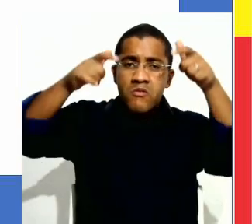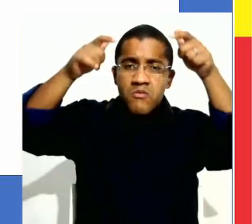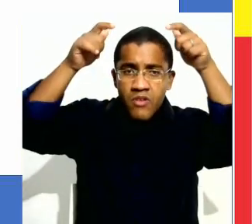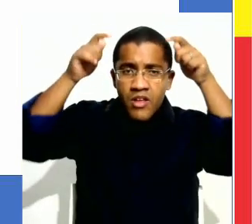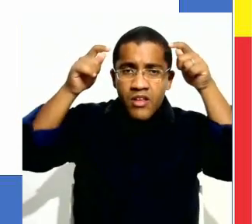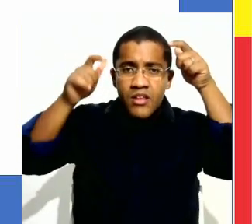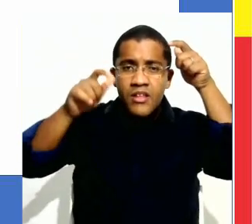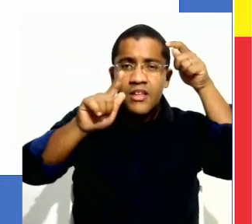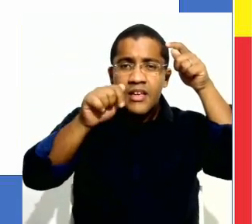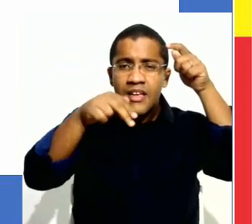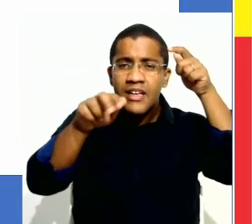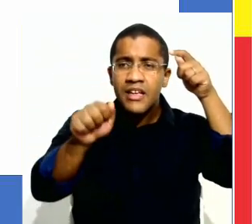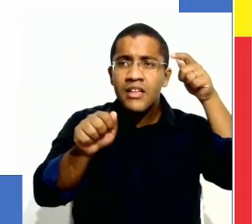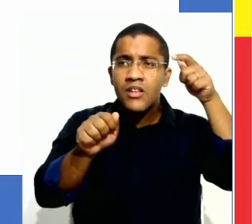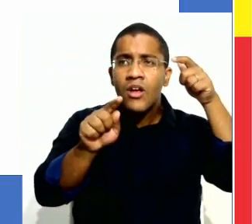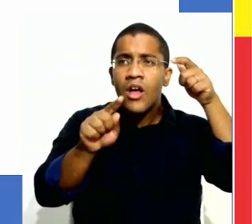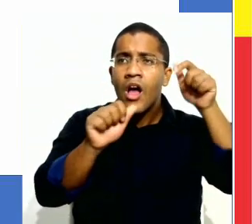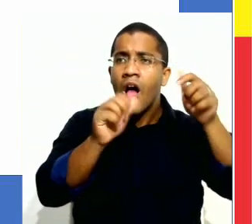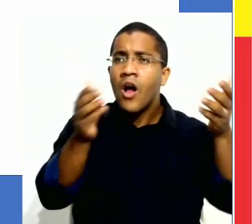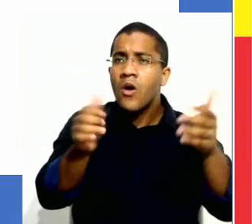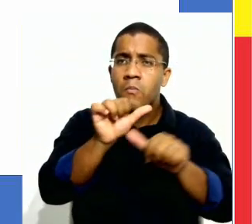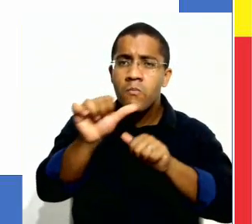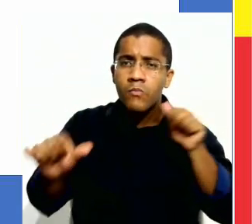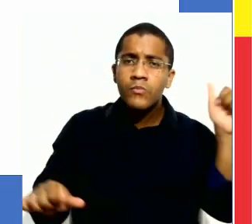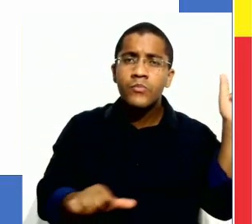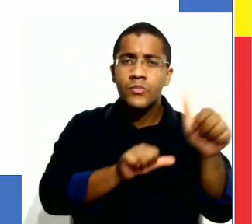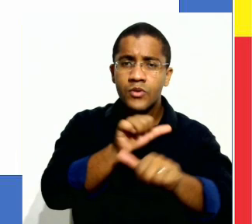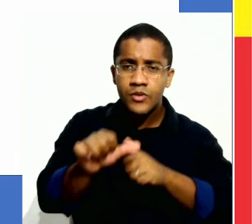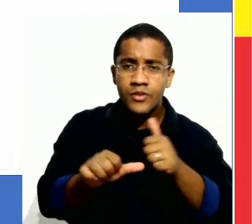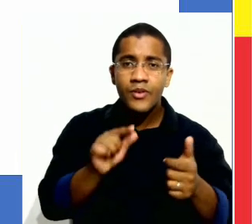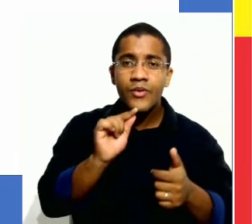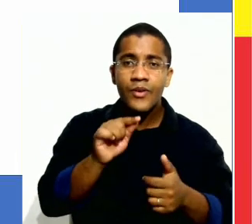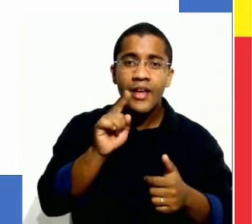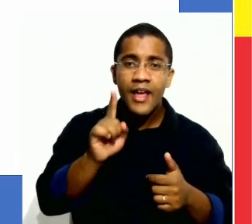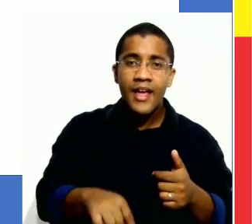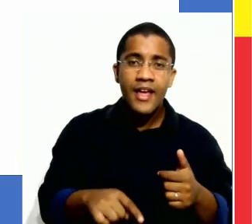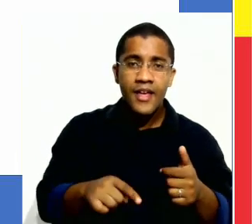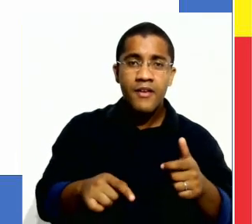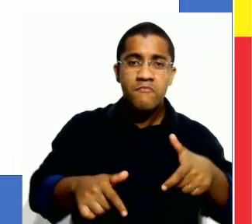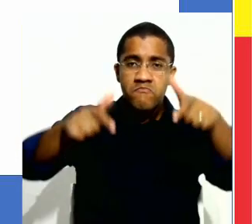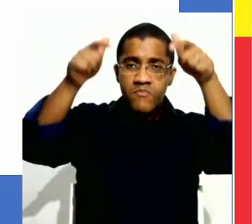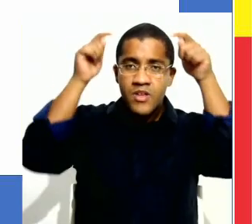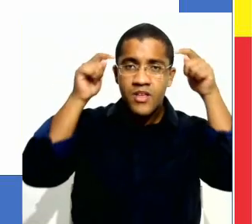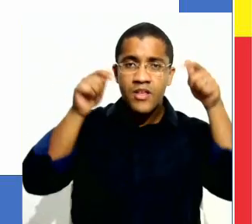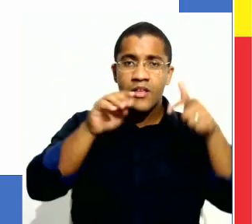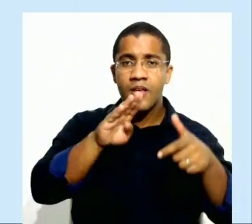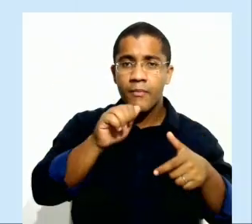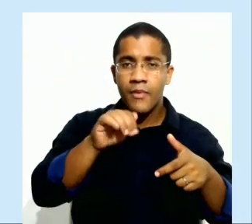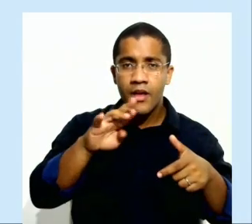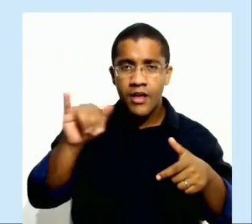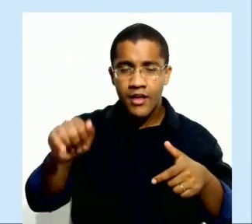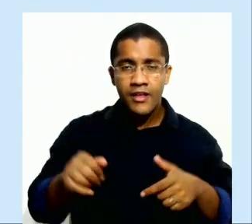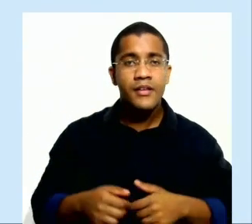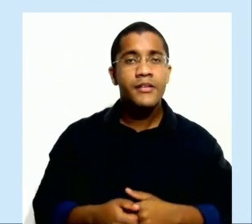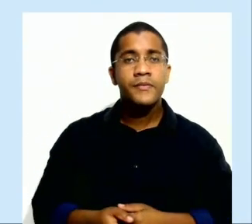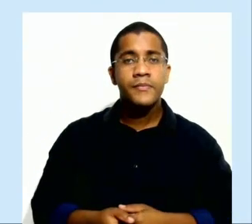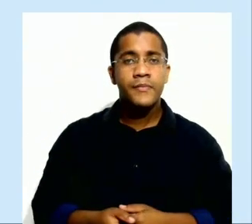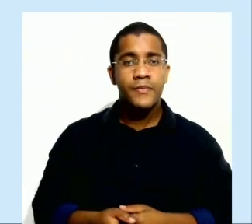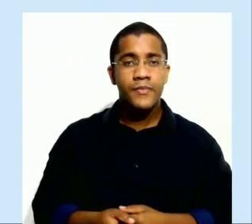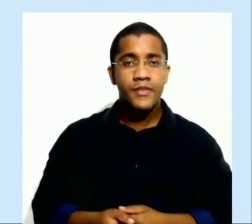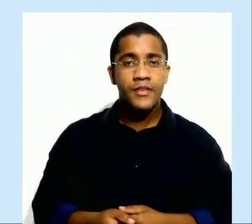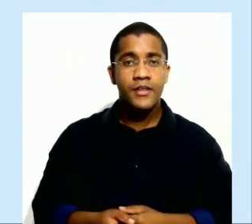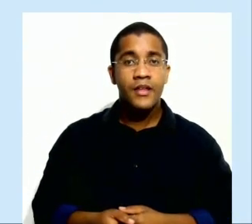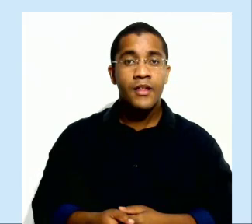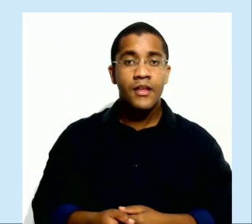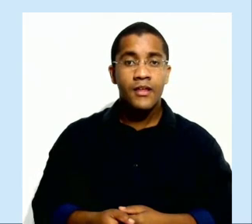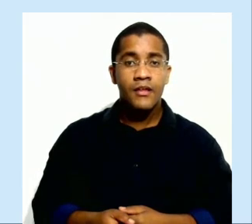Gana ao novo Império de Mali, né? Que nós vamos falar,